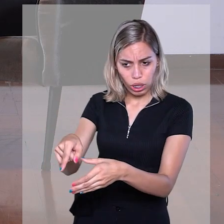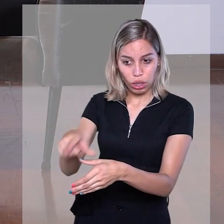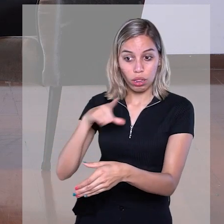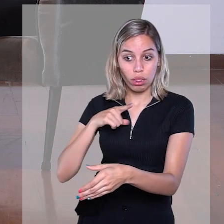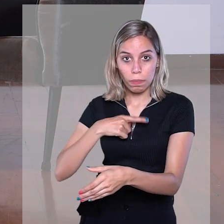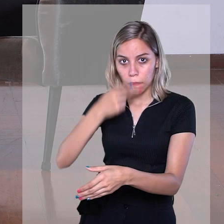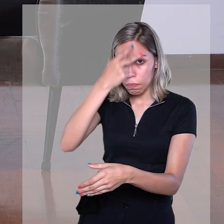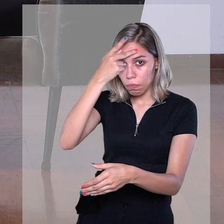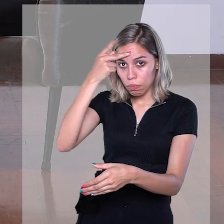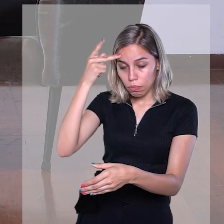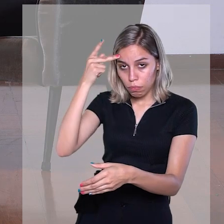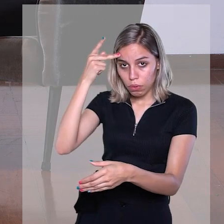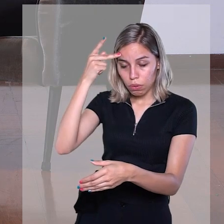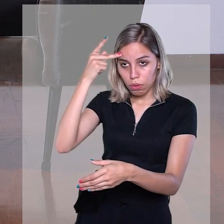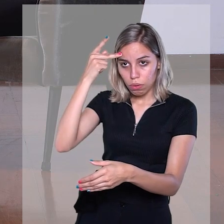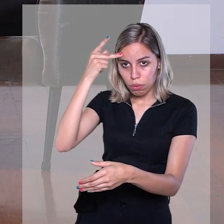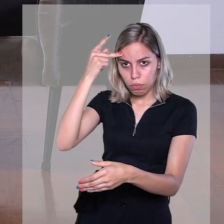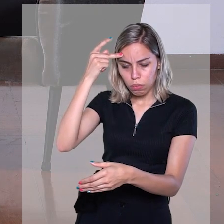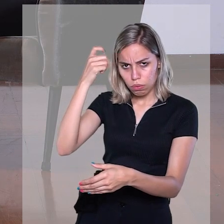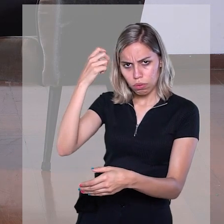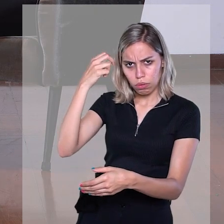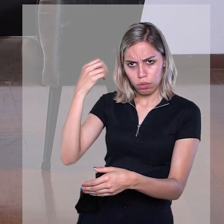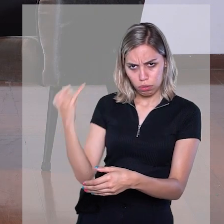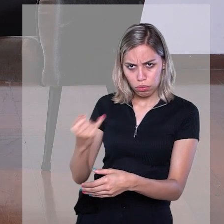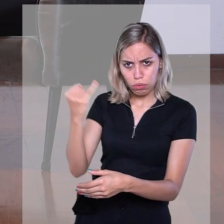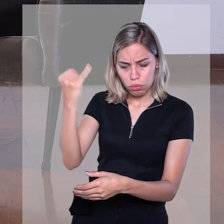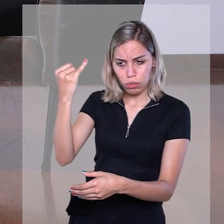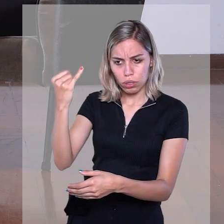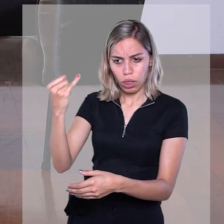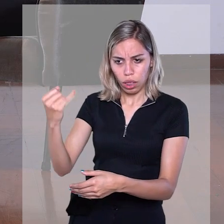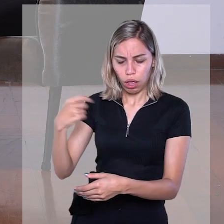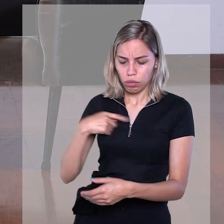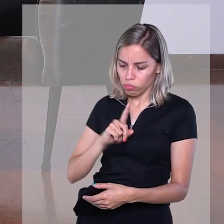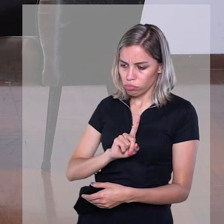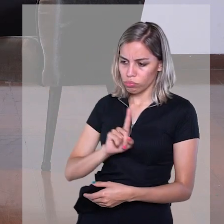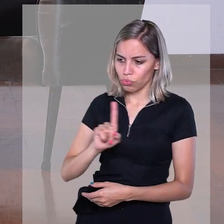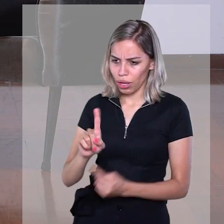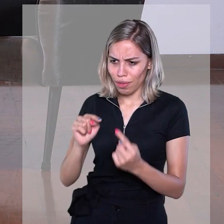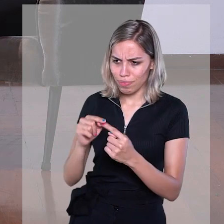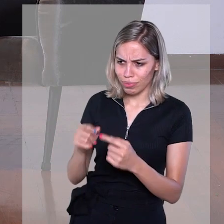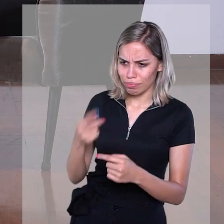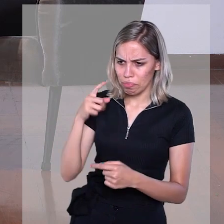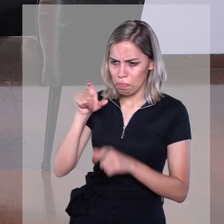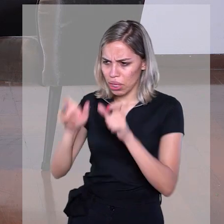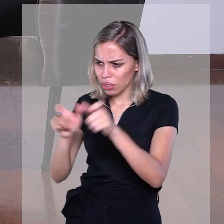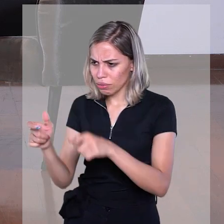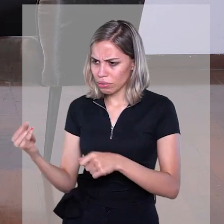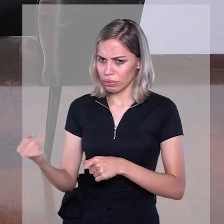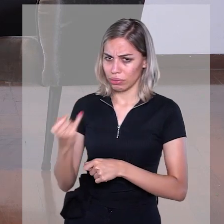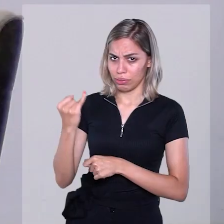mestras da cultura popular e para artistas. Então, eu acabei ficando um peixe meio fora d'água nisso aí.